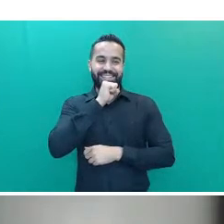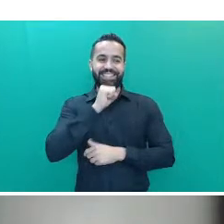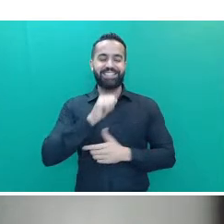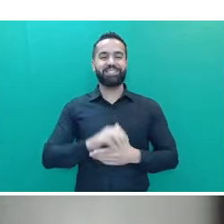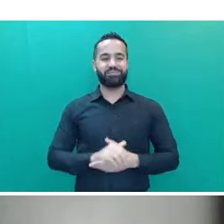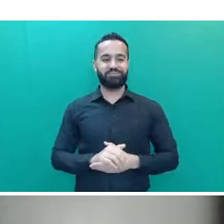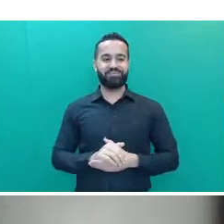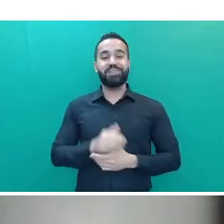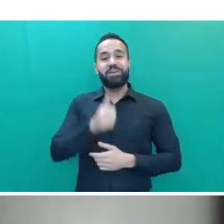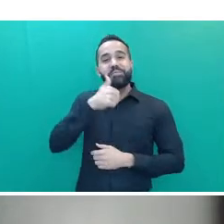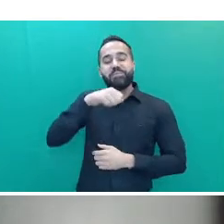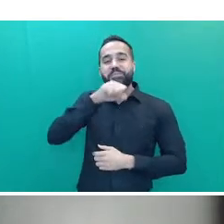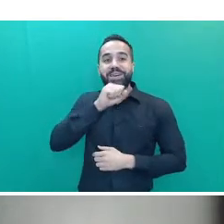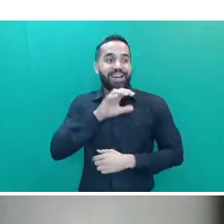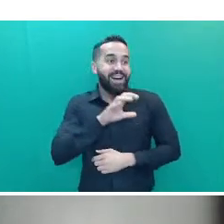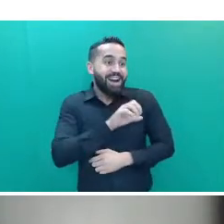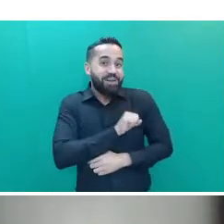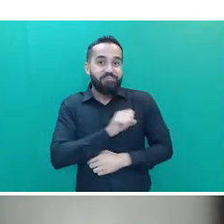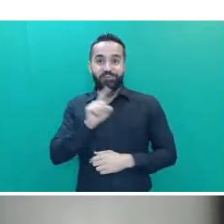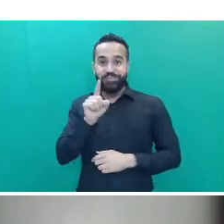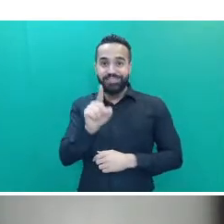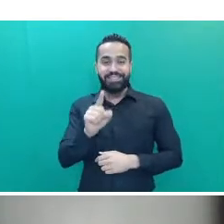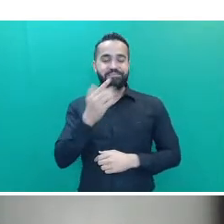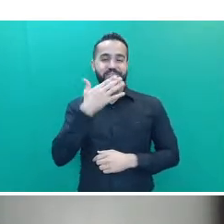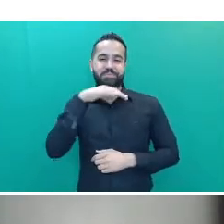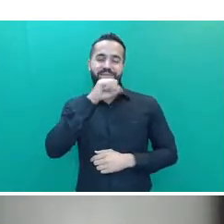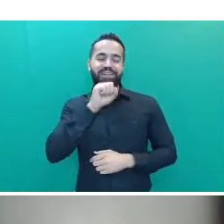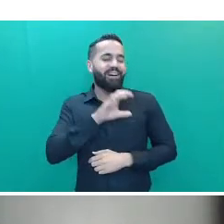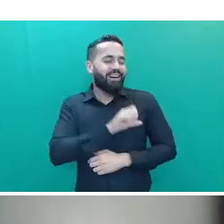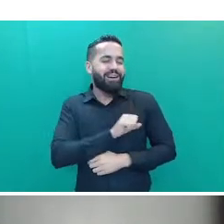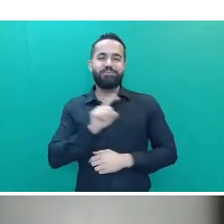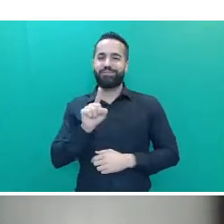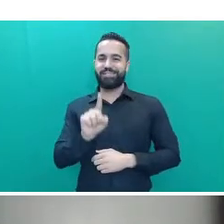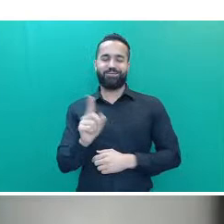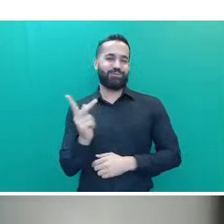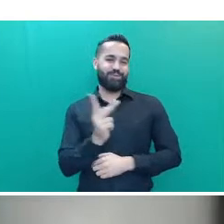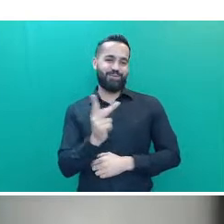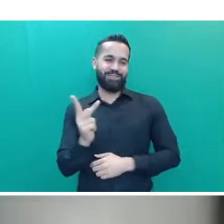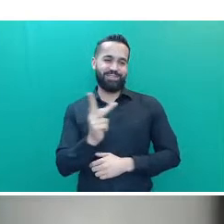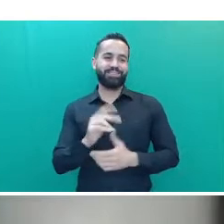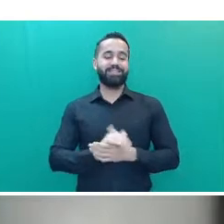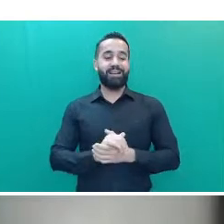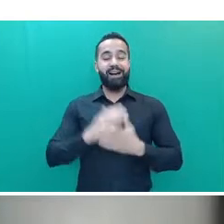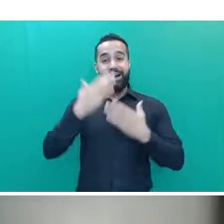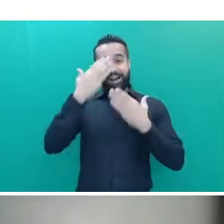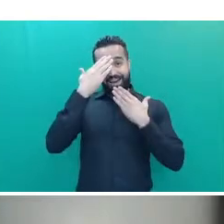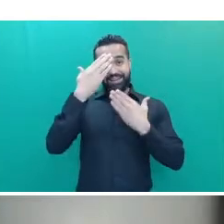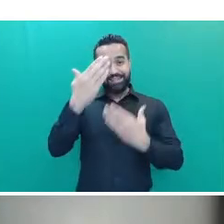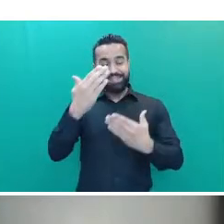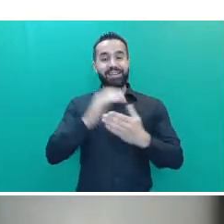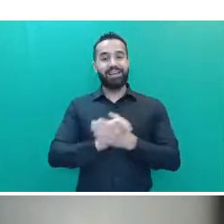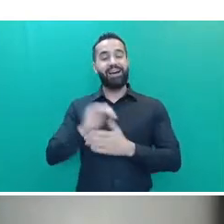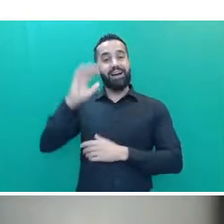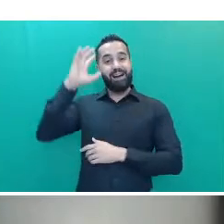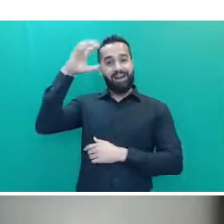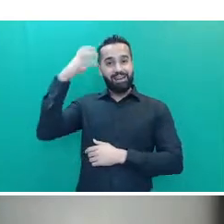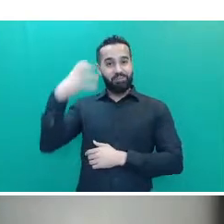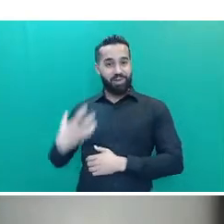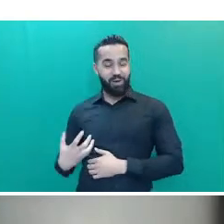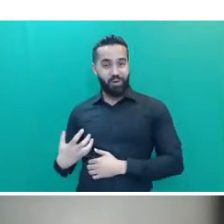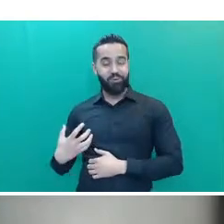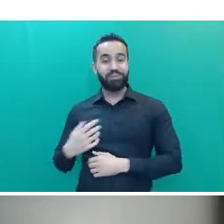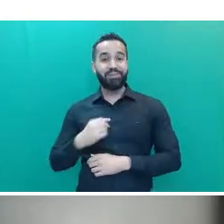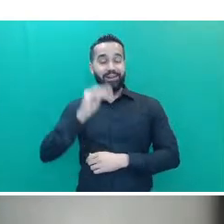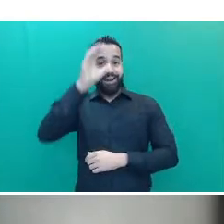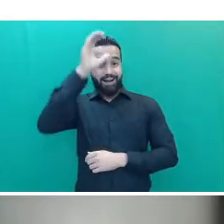mãe, te amo, pai, te amo, todo mundo. E, claro, agradecer muito a Anabel. O Carlos pediu desculpa, ele